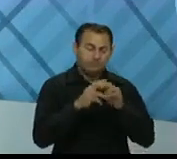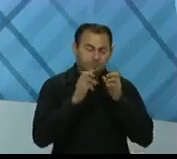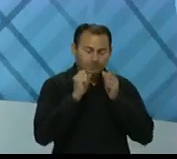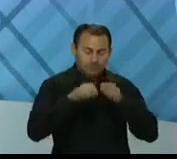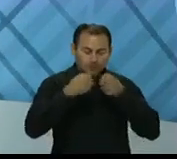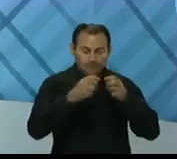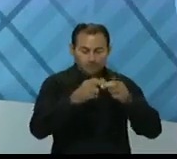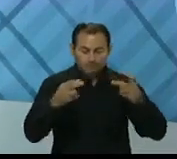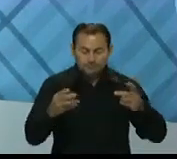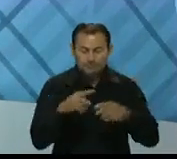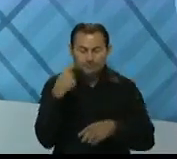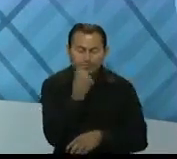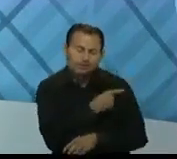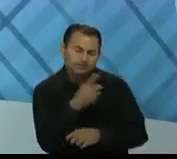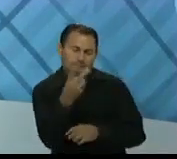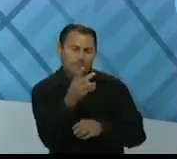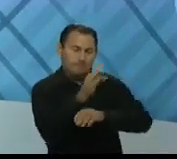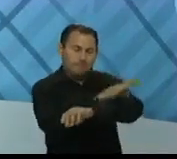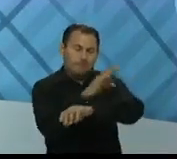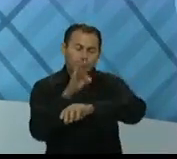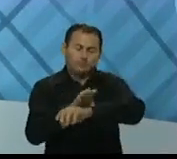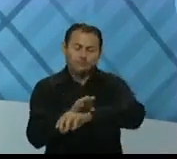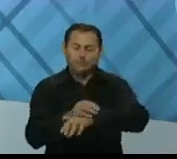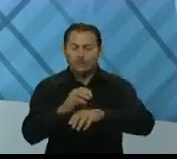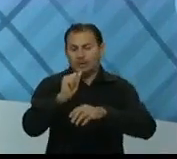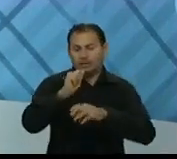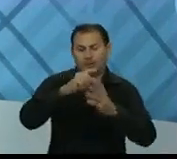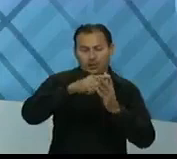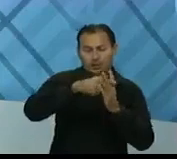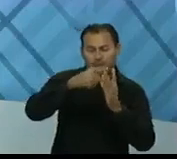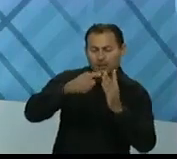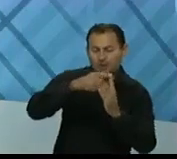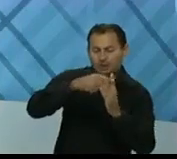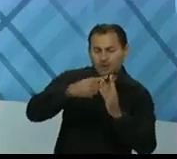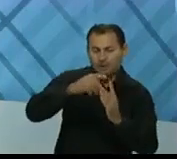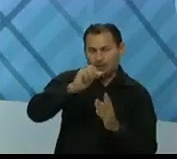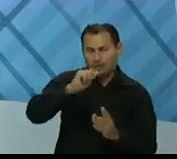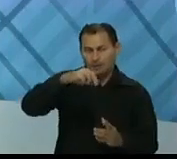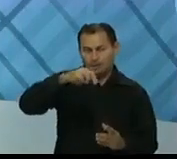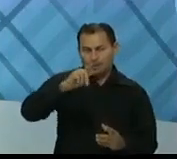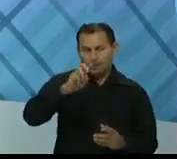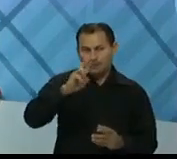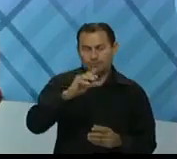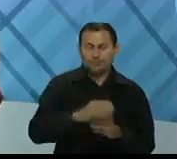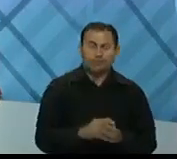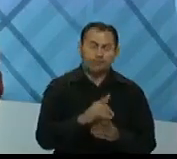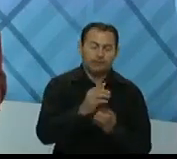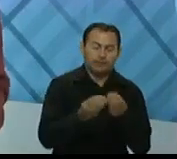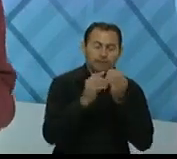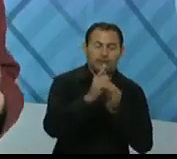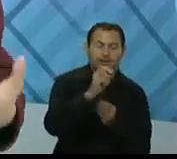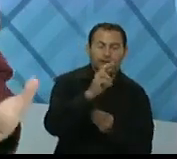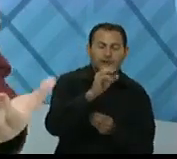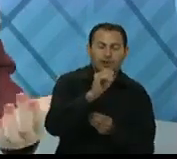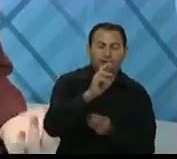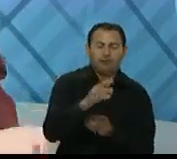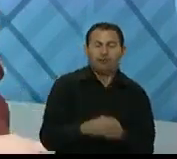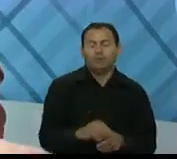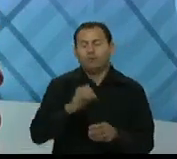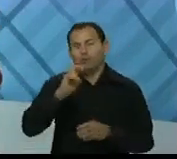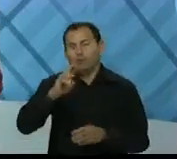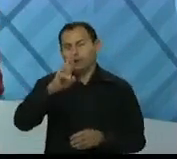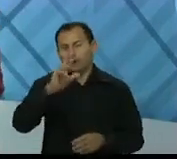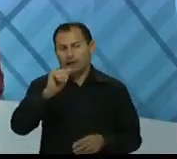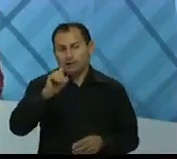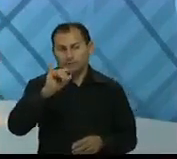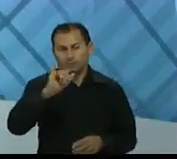em questão. Então, nós temos essas duas medidas, ângulos, né, o que é dado em graus ou